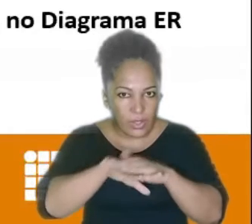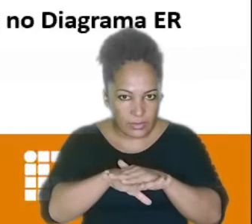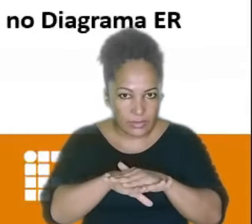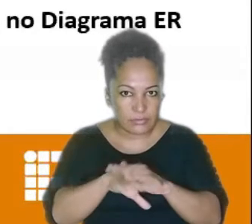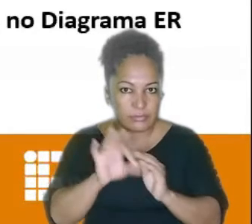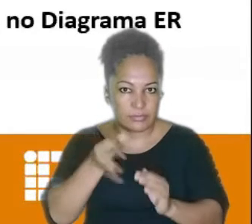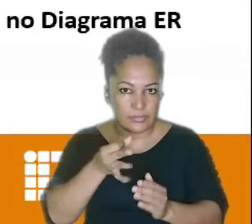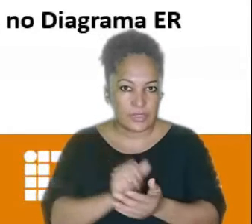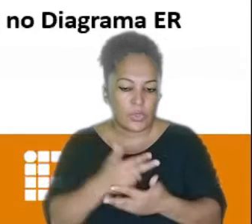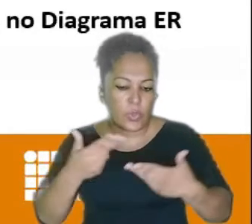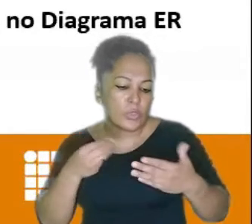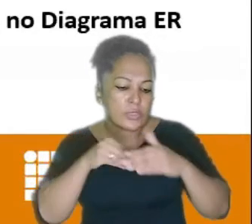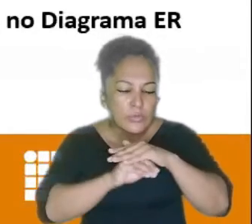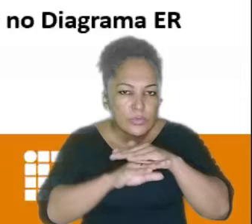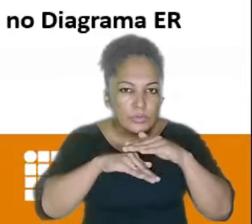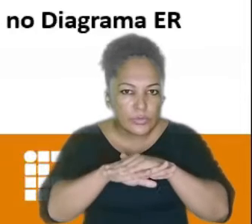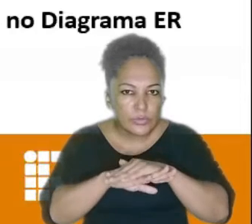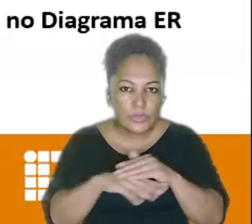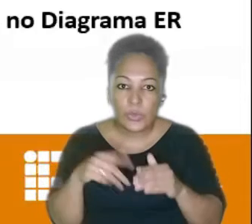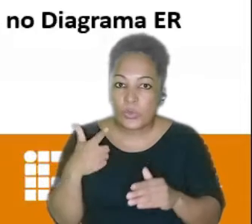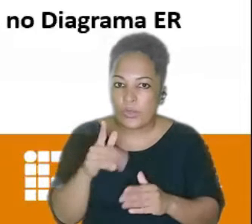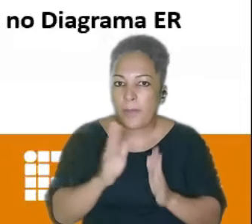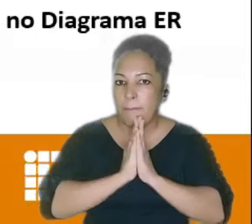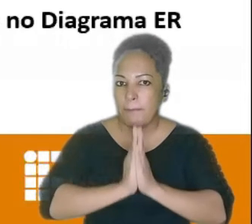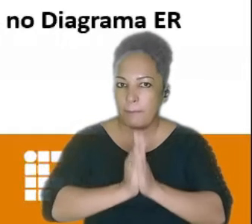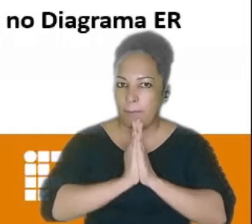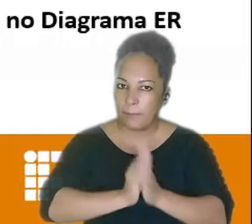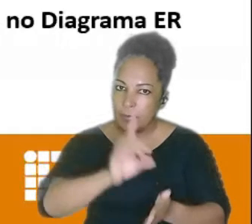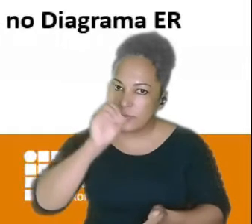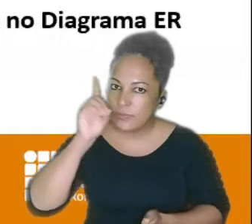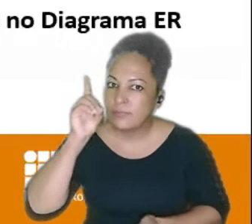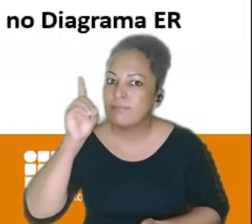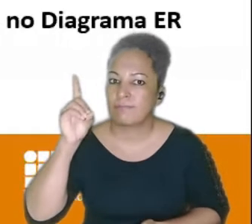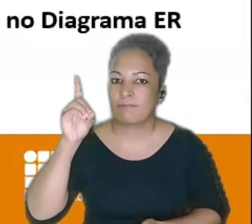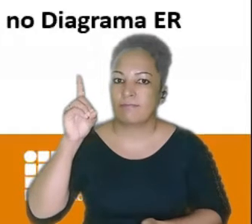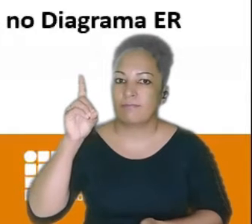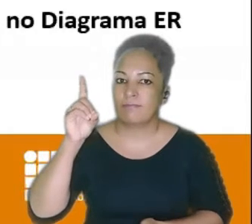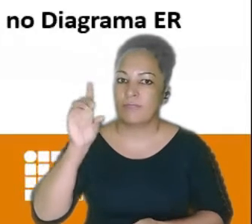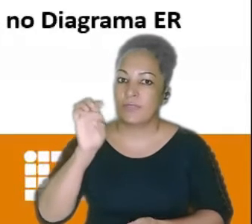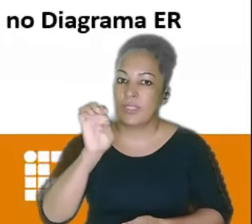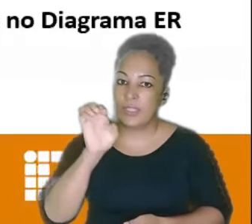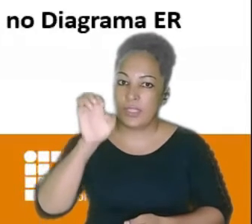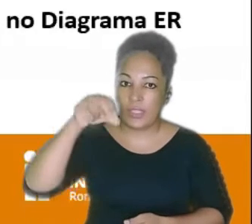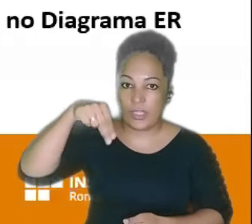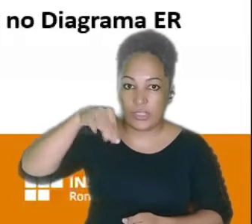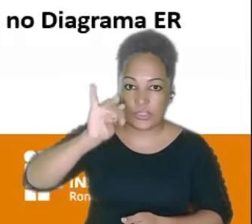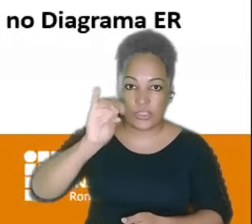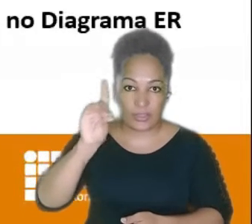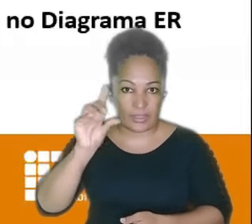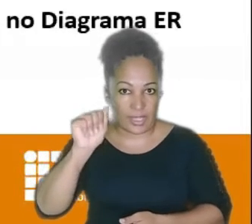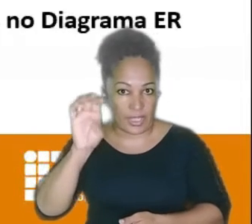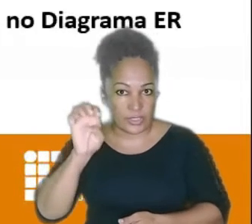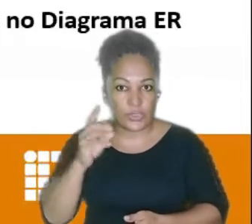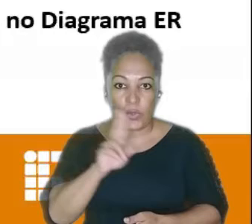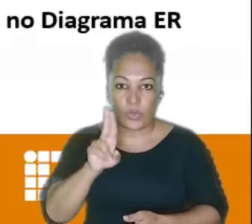ser armazenado, tá? Não existe, pelo amor de Deus, entidade com o